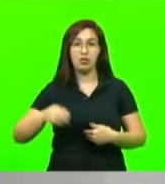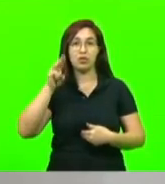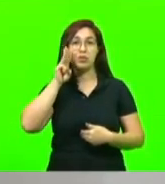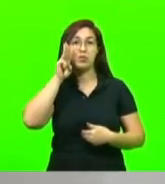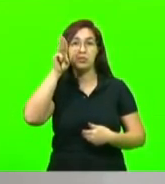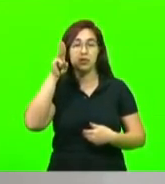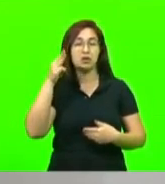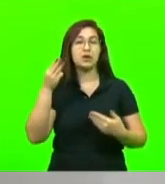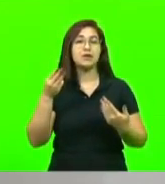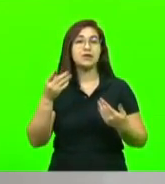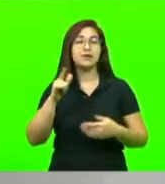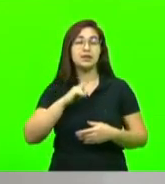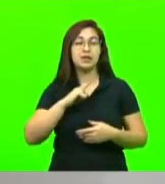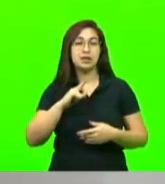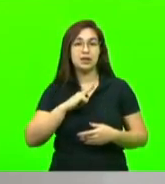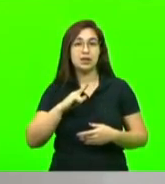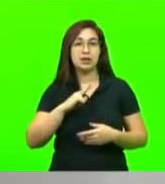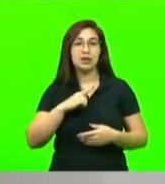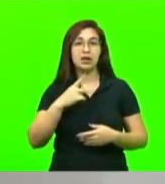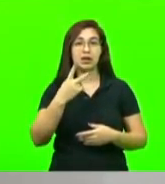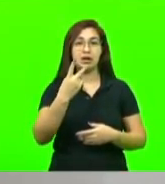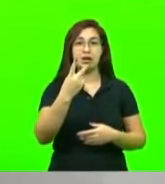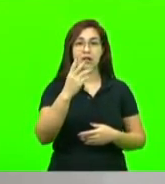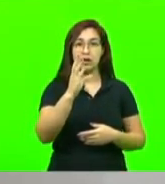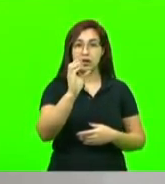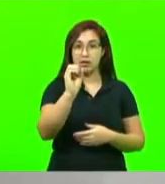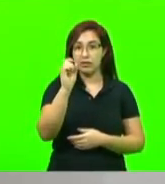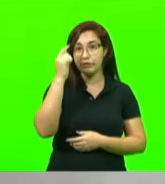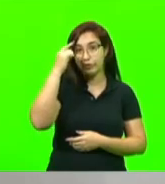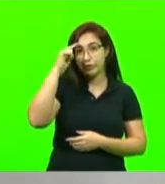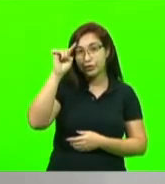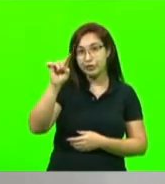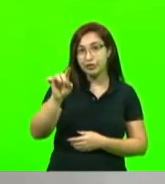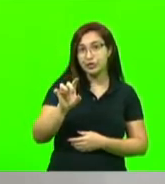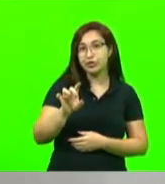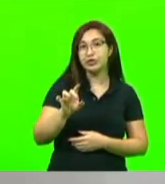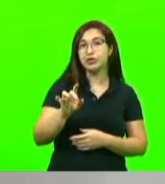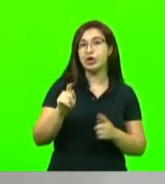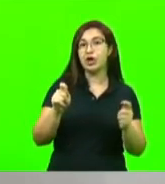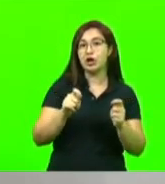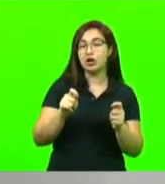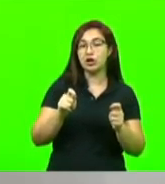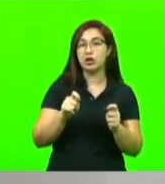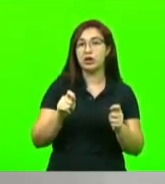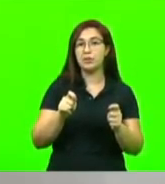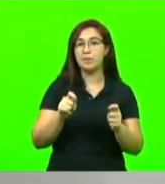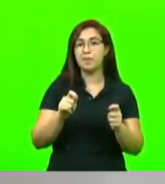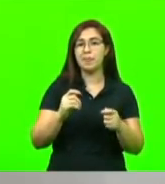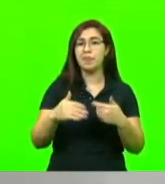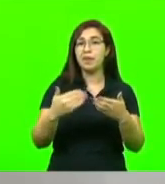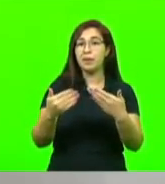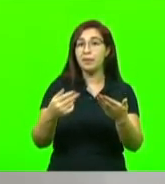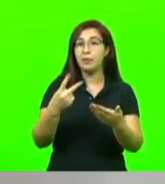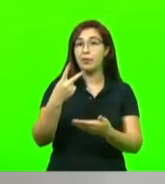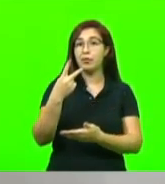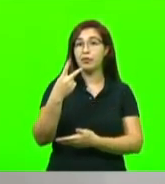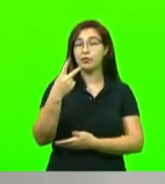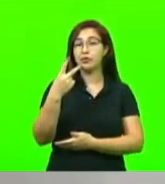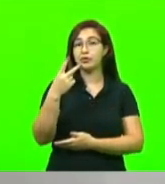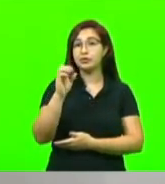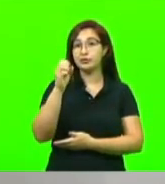ainda mais 20 dias de existência. Em 20 dias acaba o governo Carlos